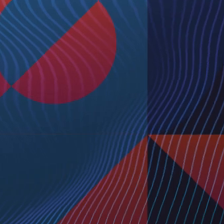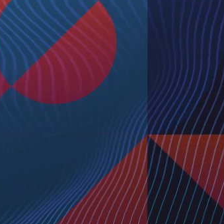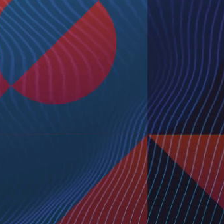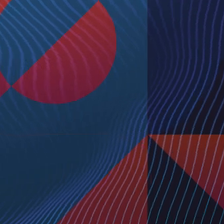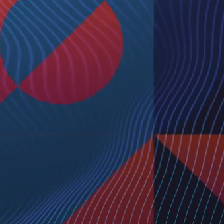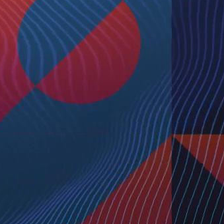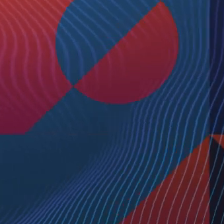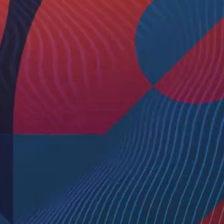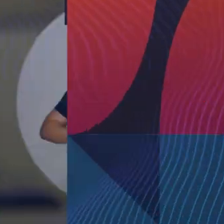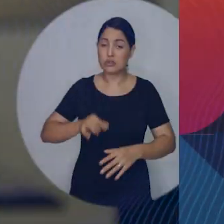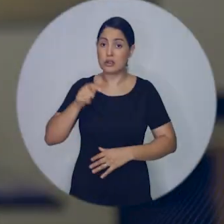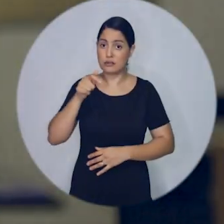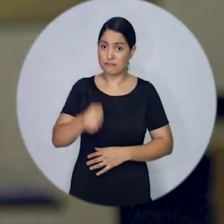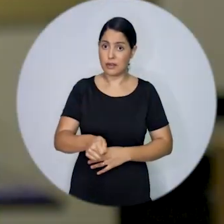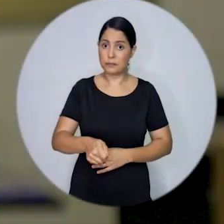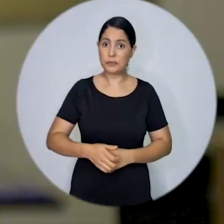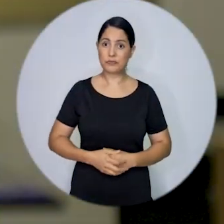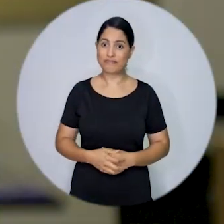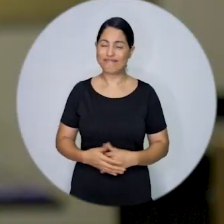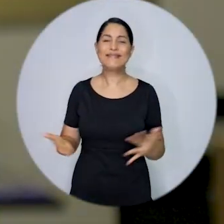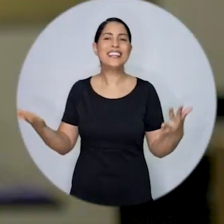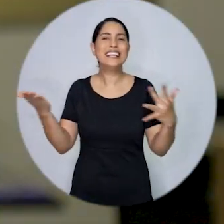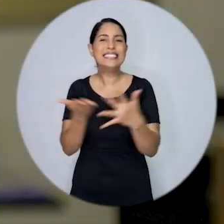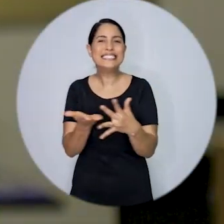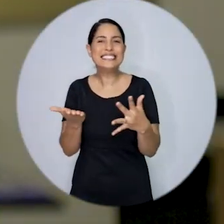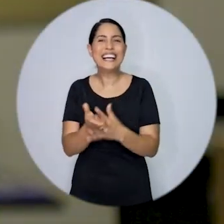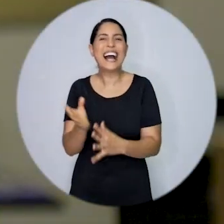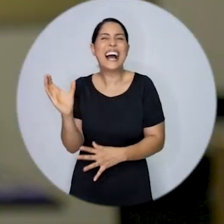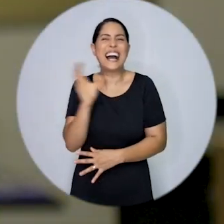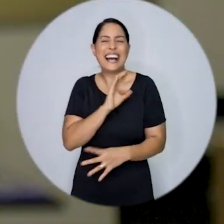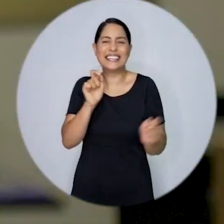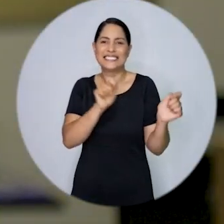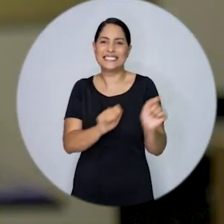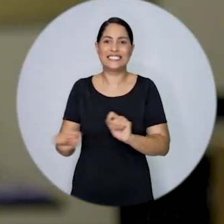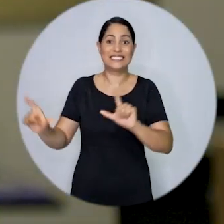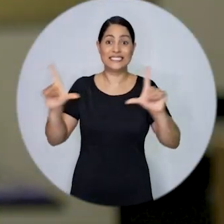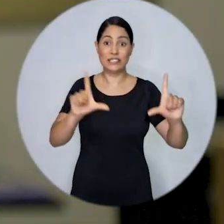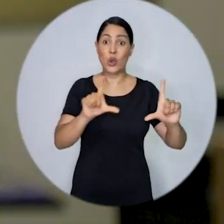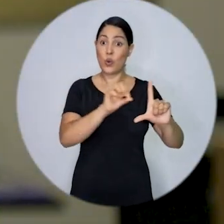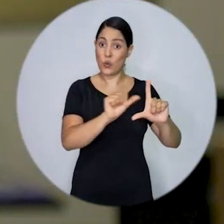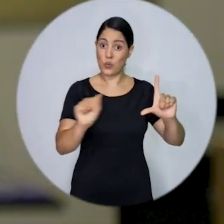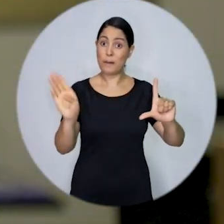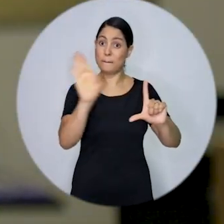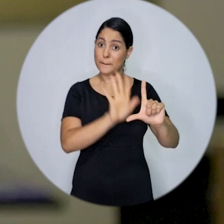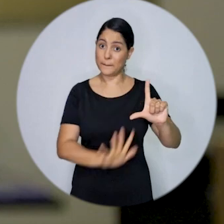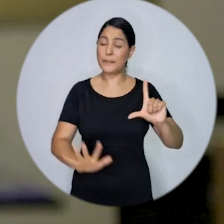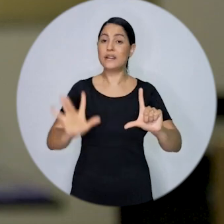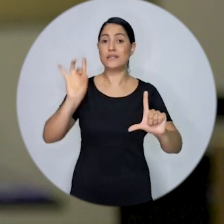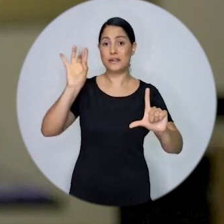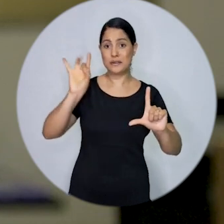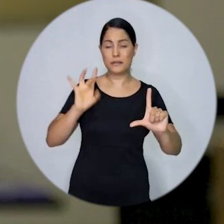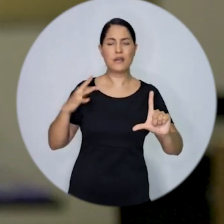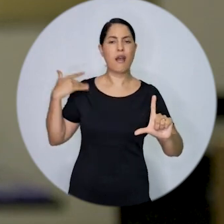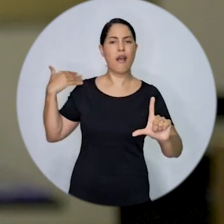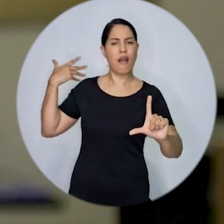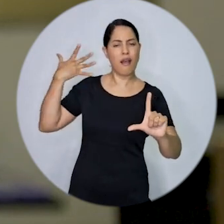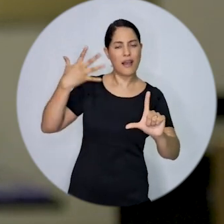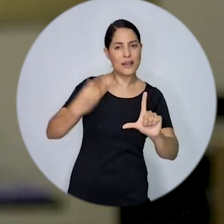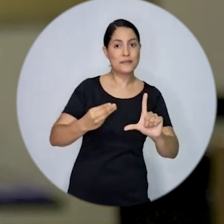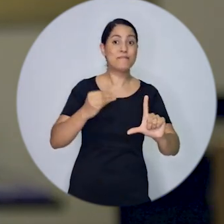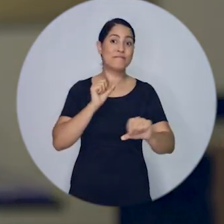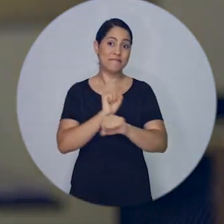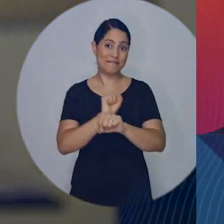judiciais. Agora nós vamos para um breve intervalo e voltamos na sequência com mais OAB Nacional Especial Retrospectiva.